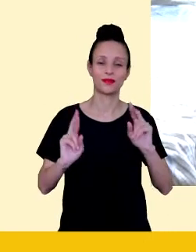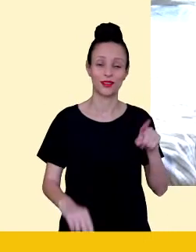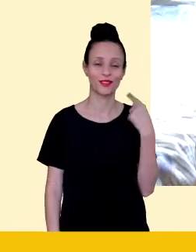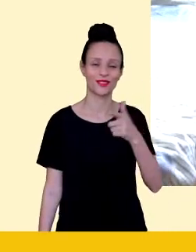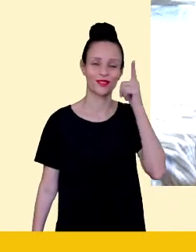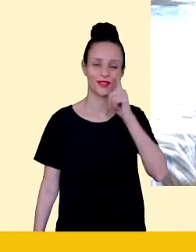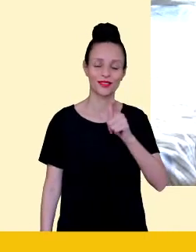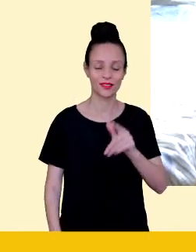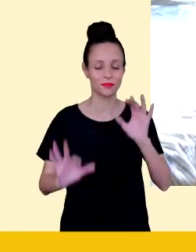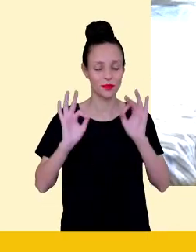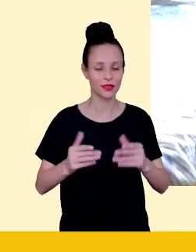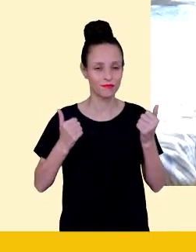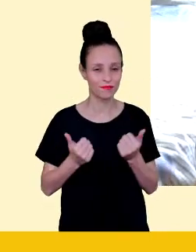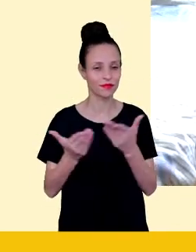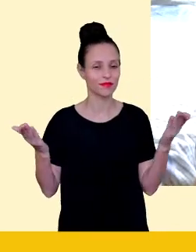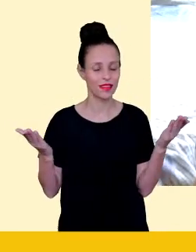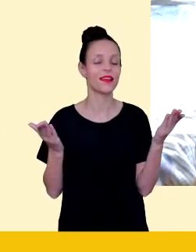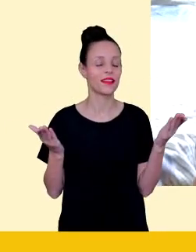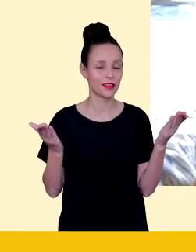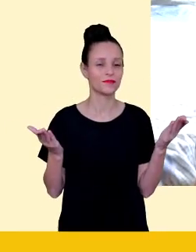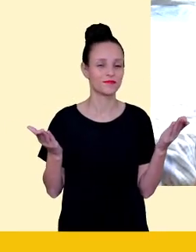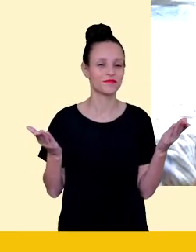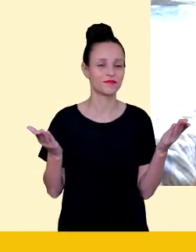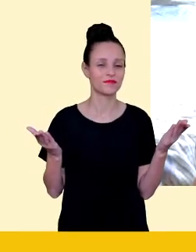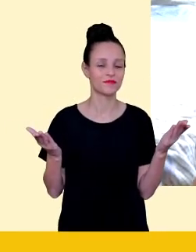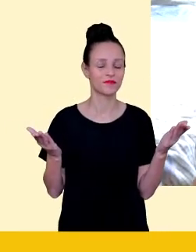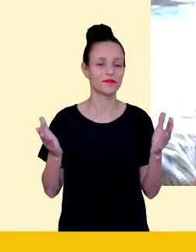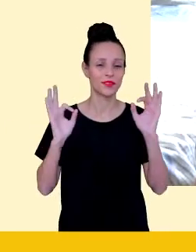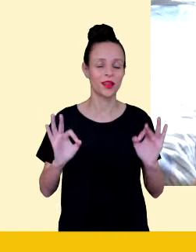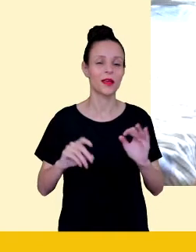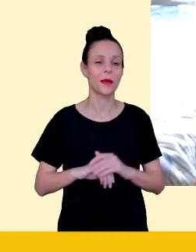E aí espero que a gente tenha conseguido trazer, né?